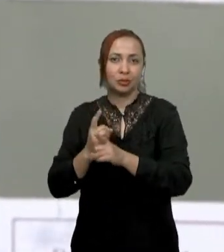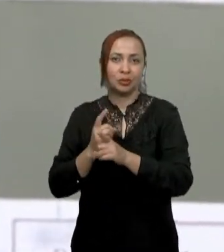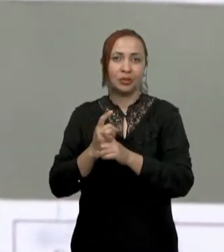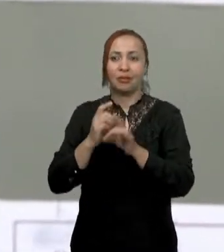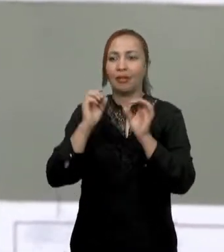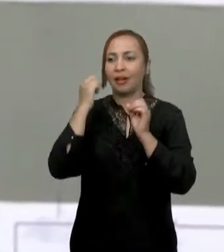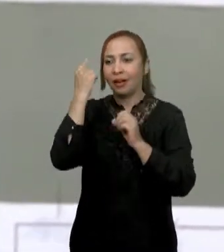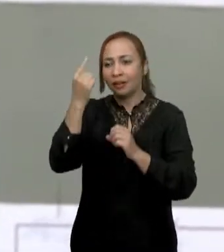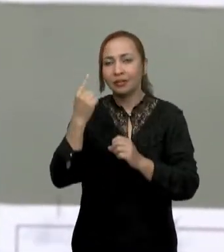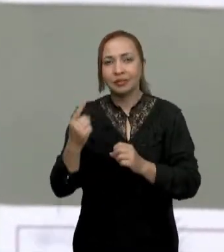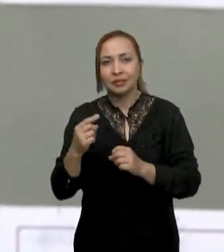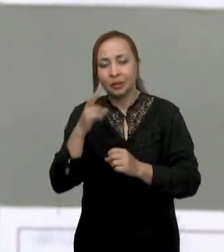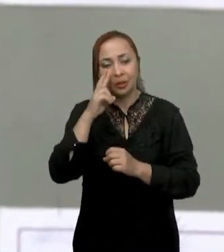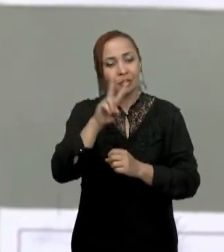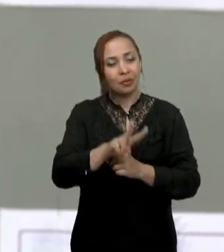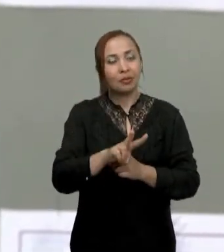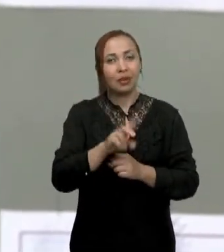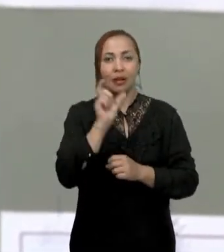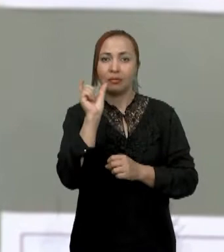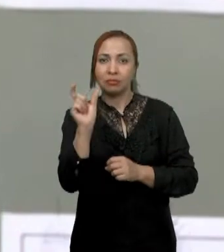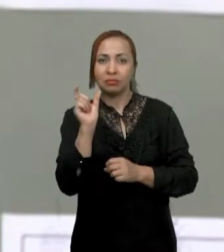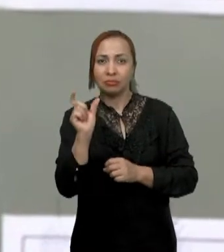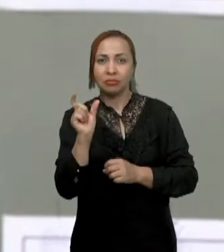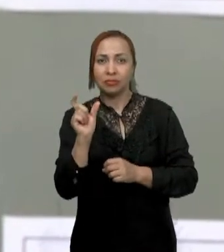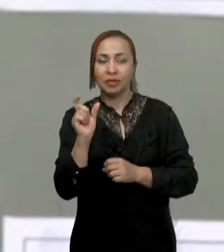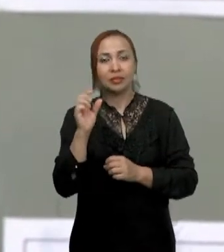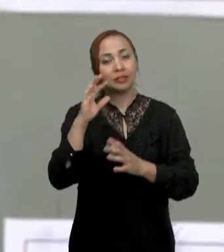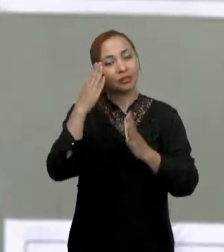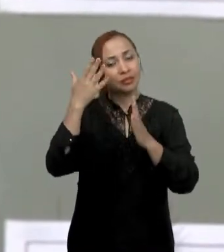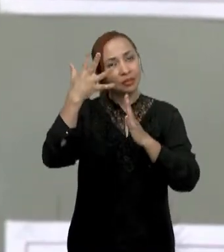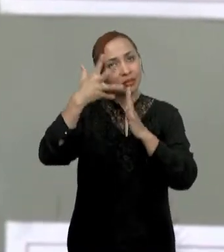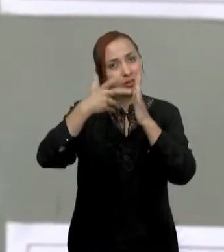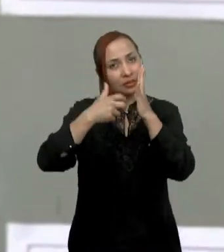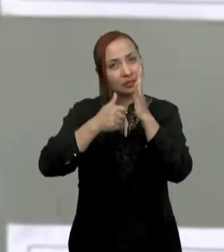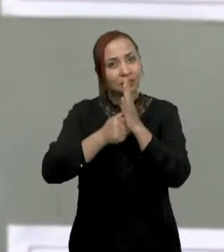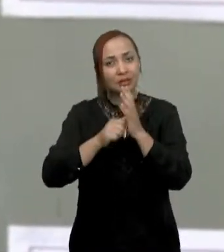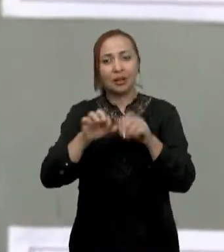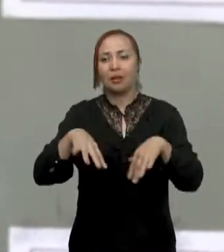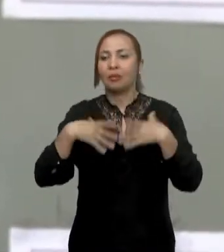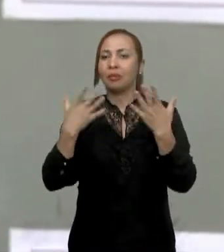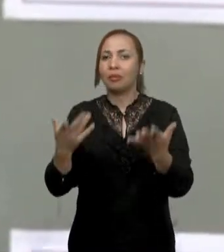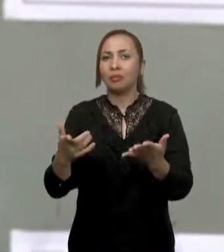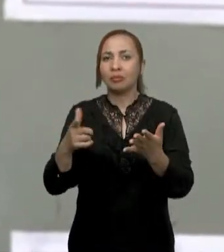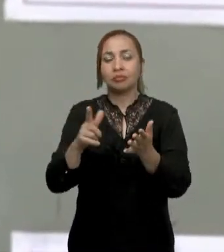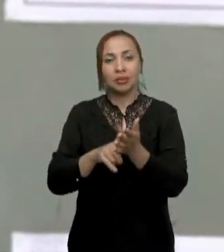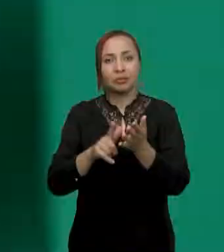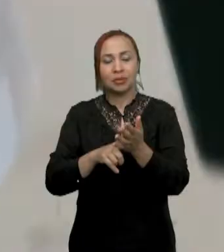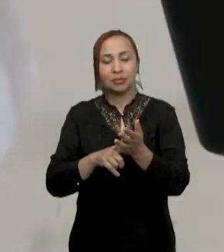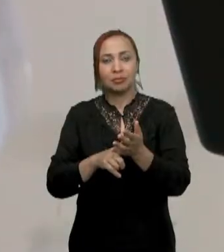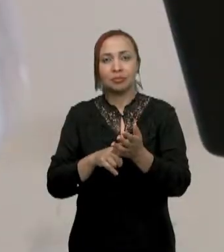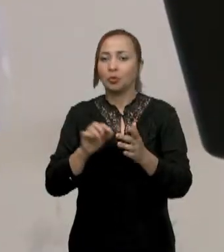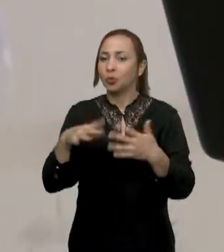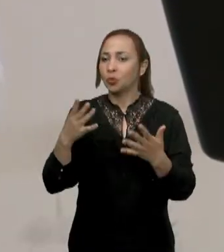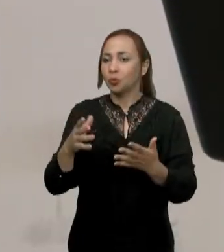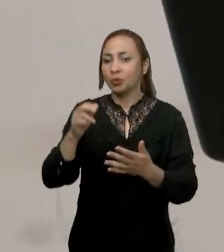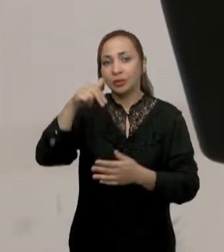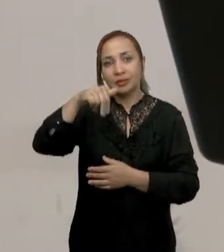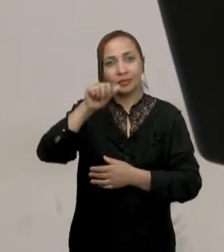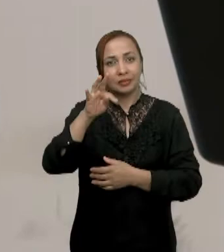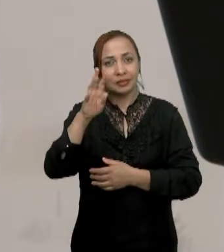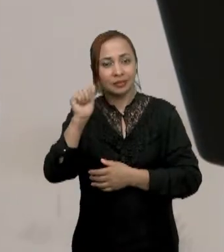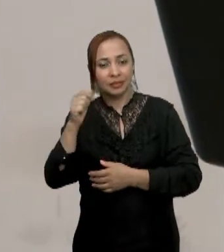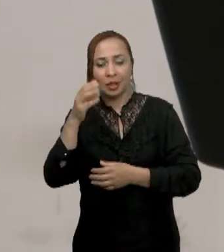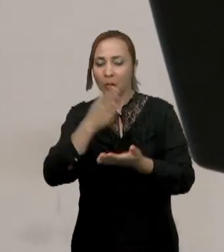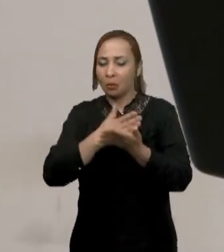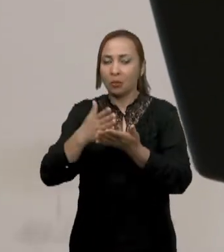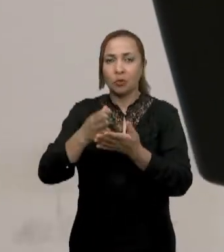as espécies, ver a parte anatômica para poder caracterizar justamente qual o papel dele, né? Quando a Natália começou a